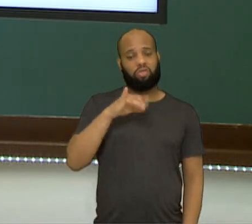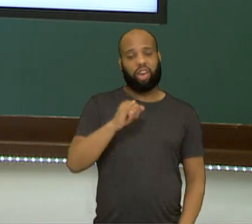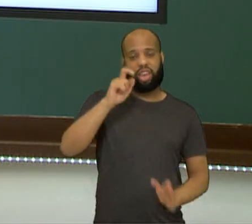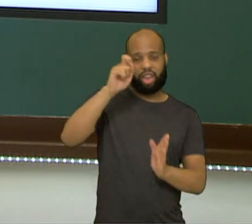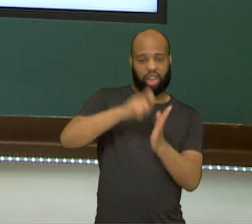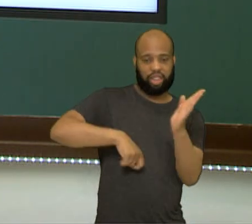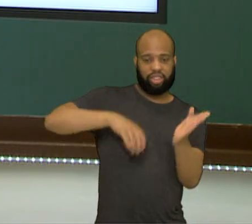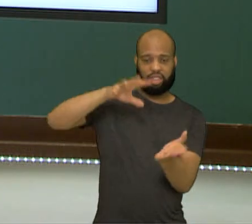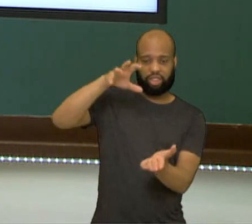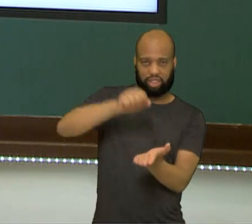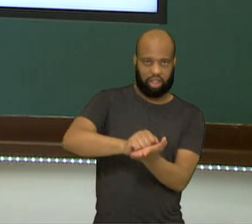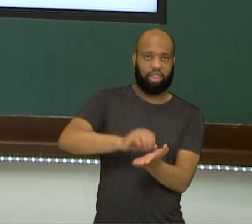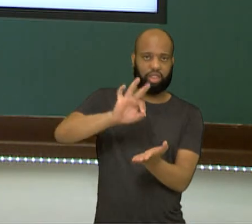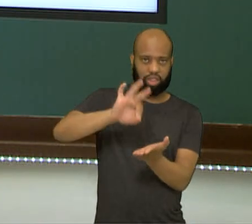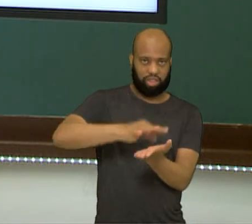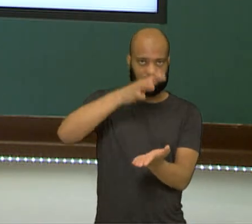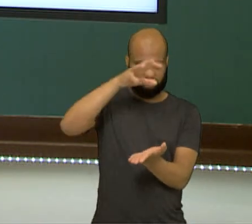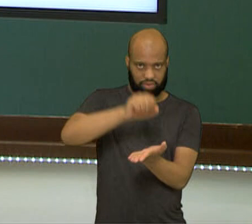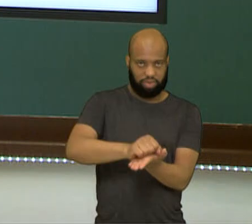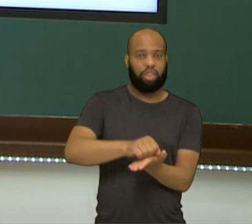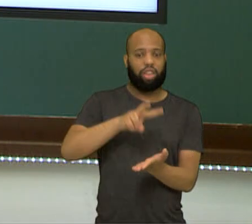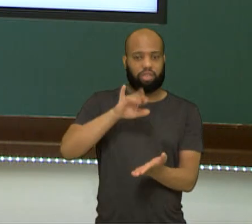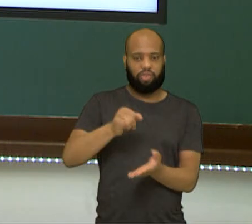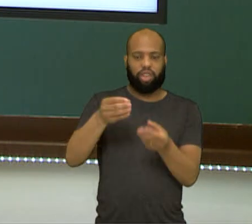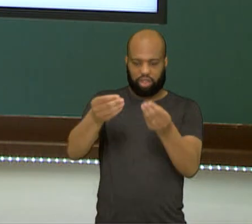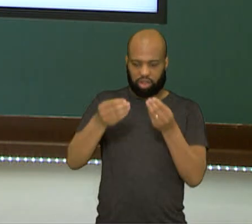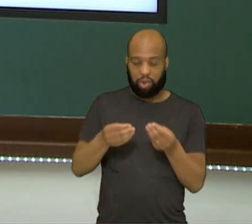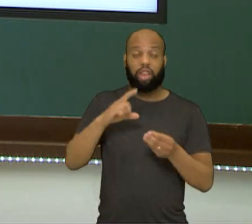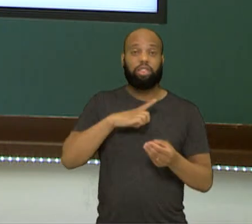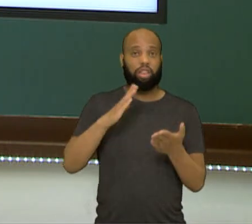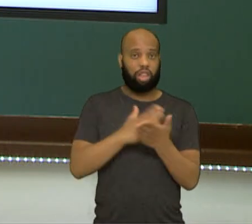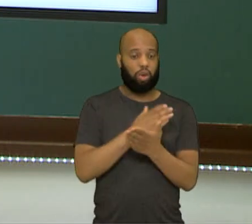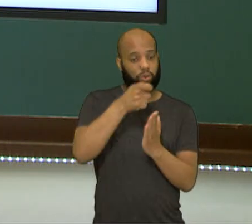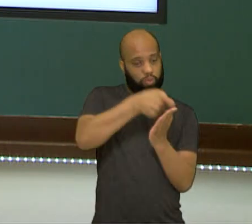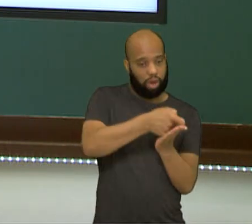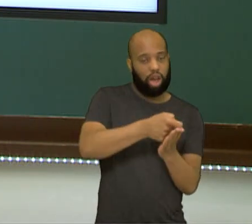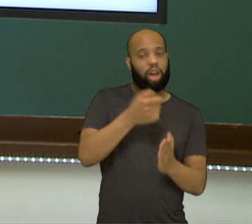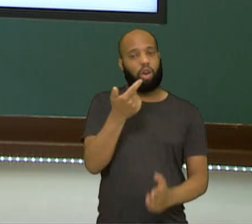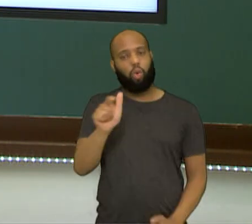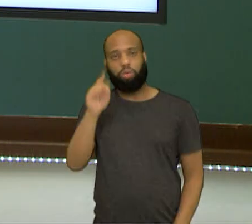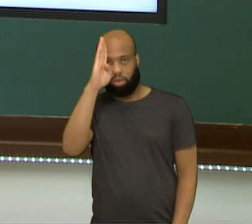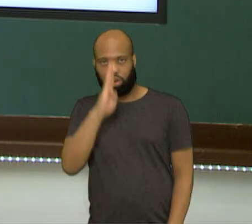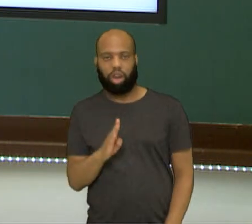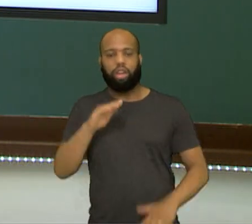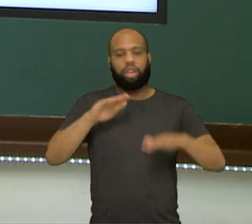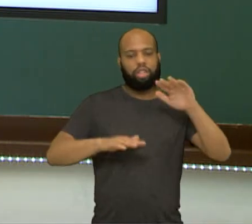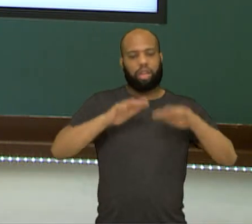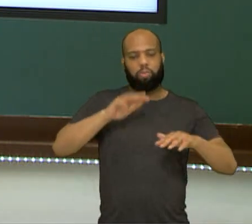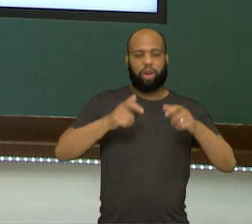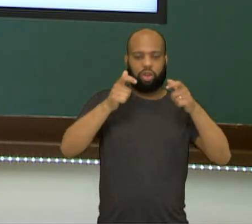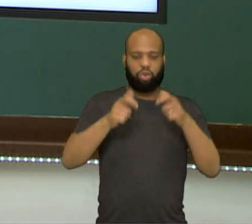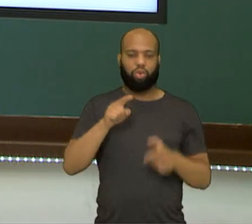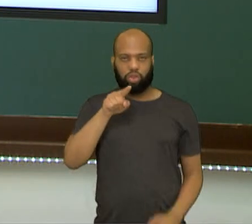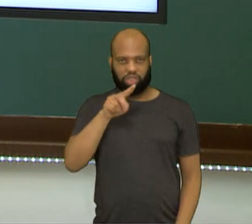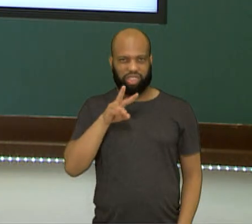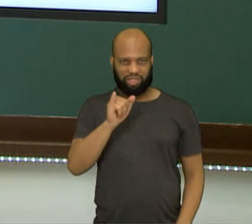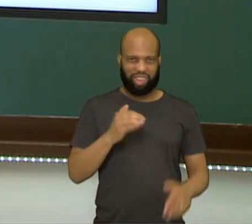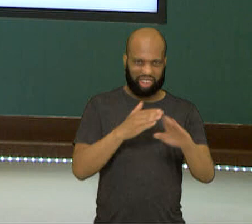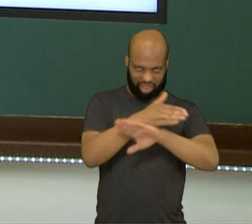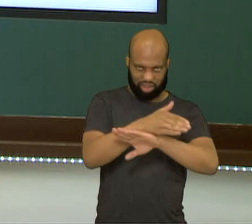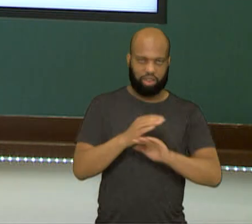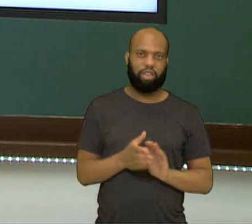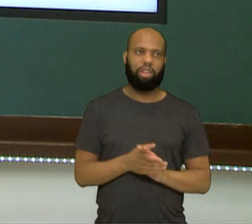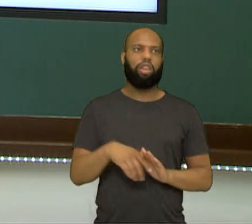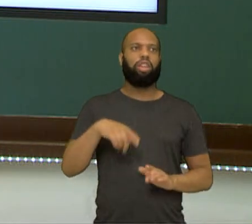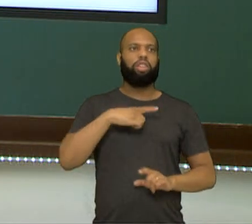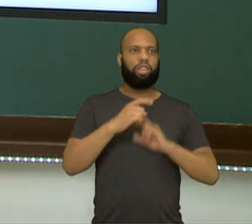assinar esse boletim e vou receber. Alguns boletins são pagos, outros são gratuitos, depende da página que você entrar, você vai receber. Então ele tem